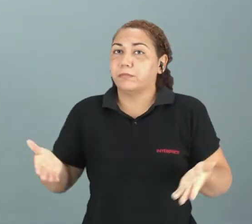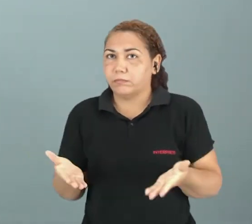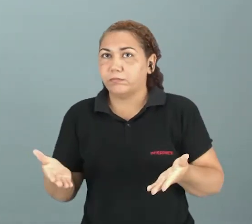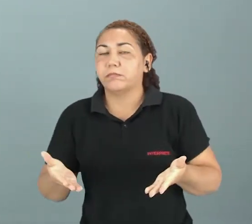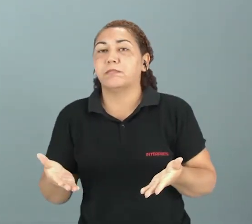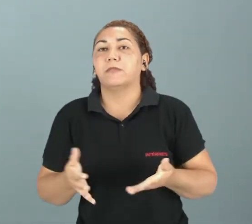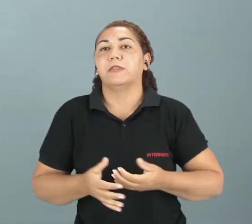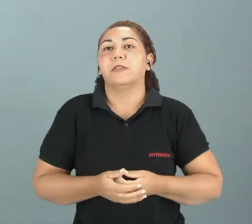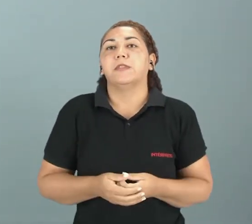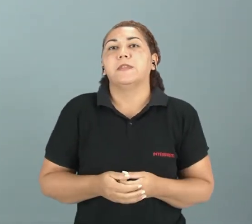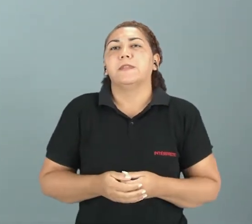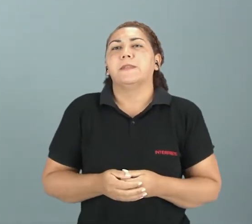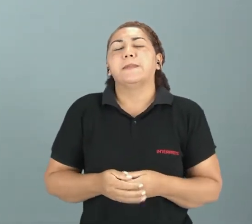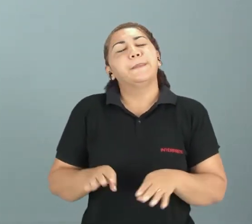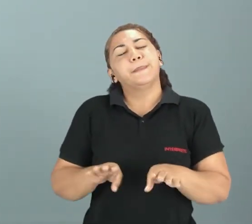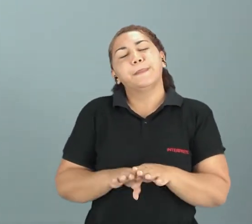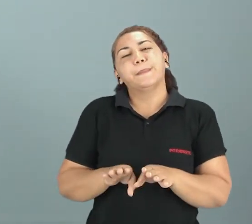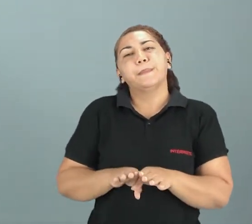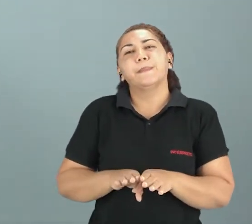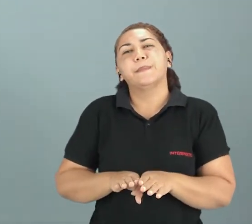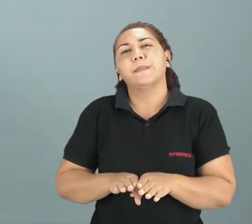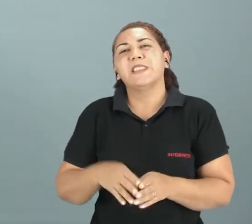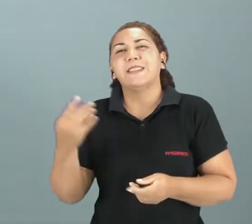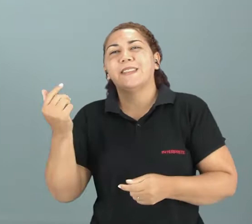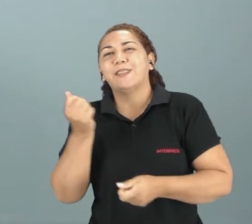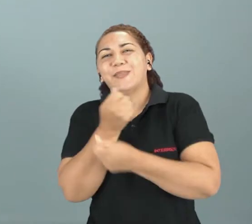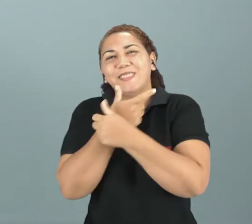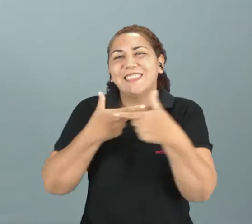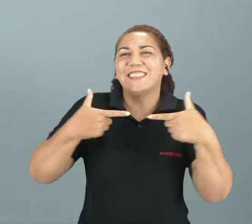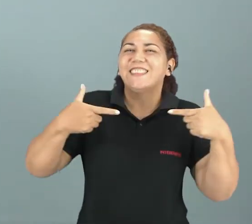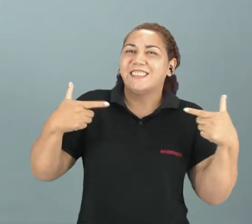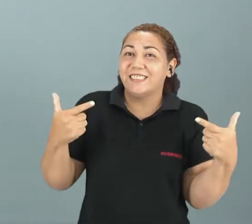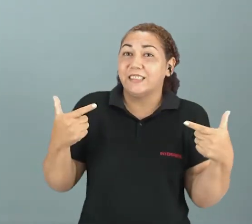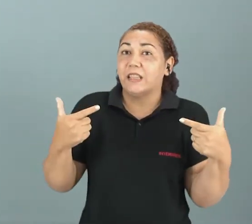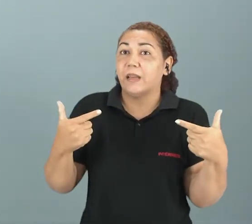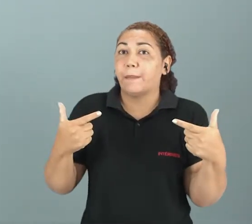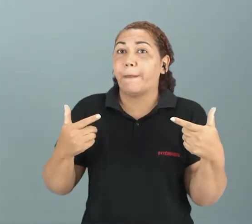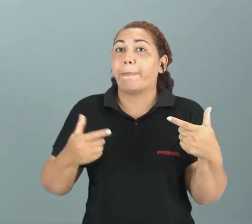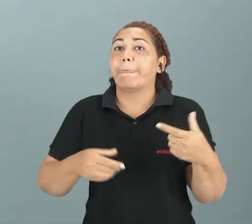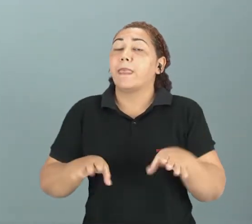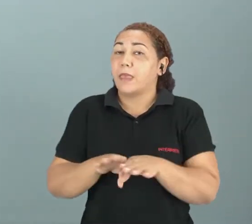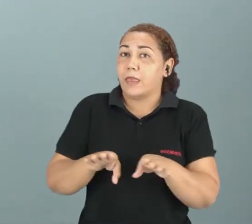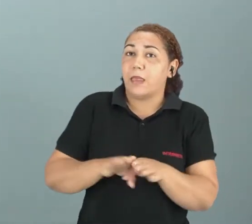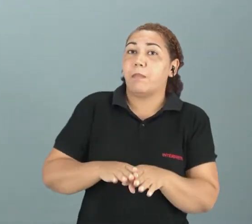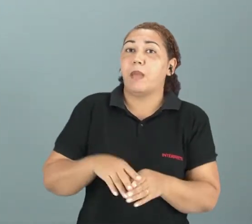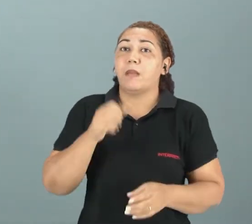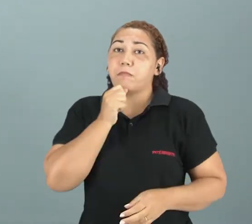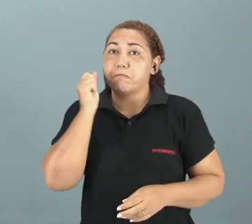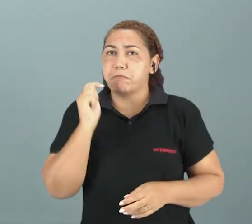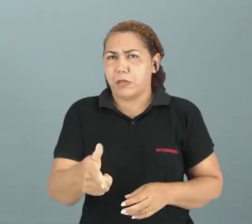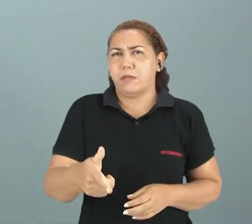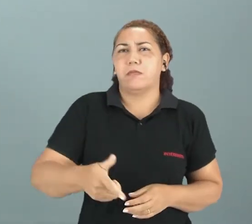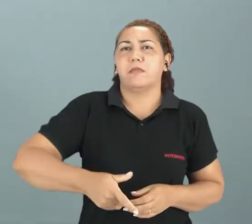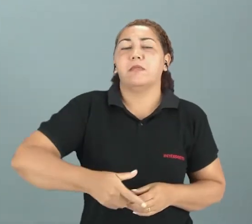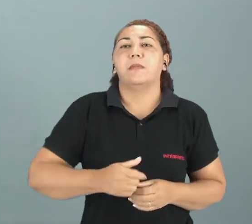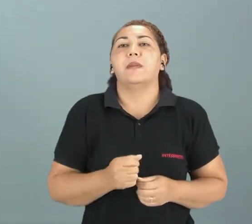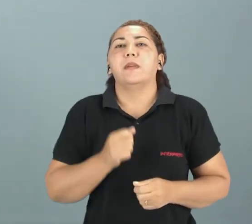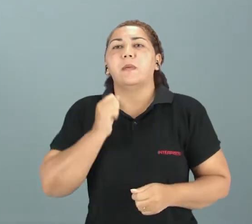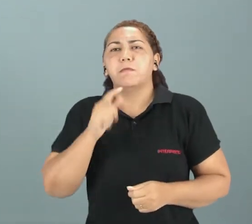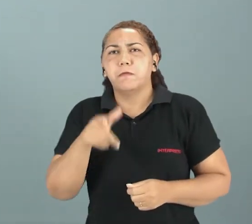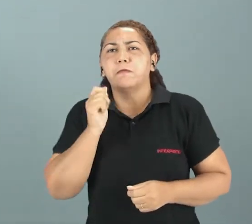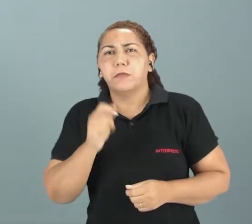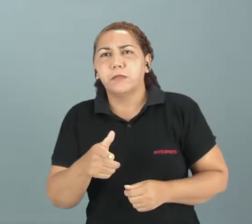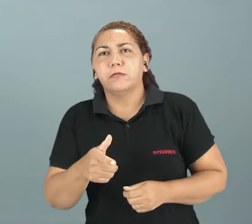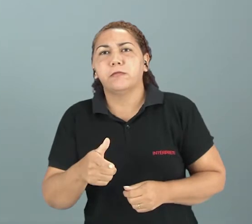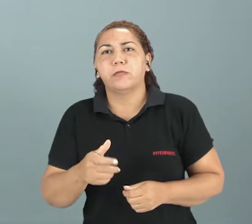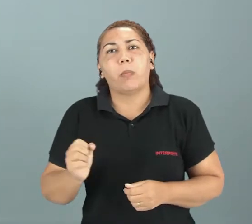pode trabalhar com humor, alguma coisa engraçada, mas também ela pode criticar algum tipo de atitude, alguma ação.